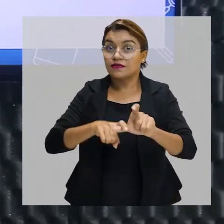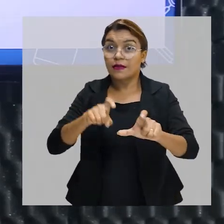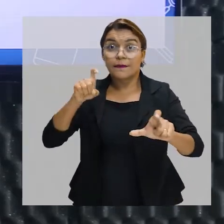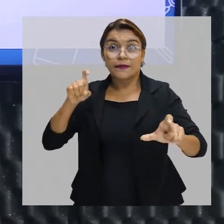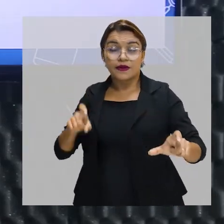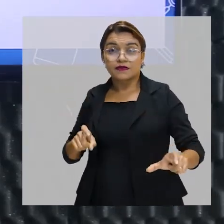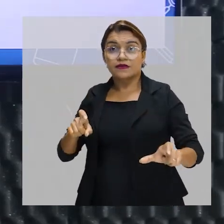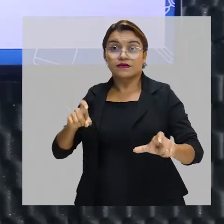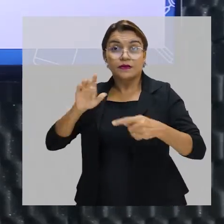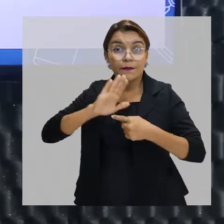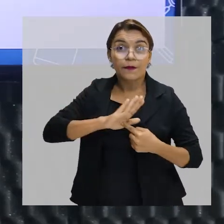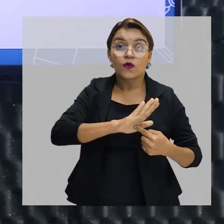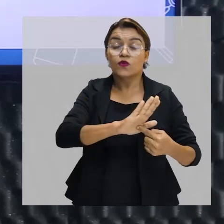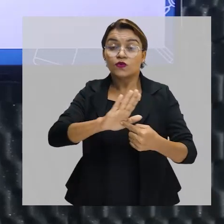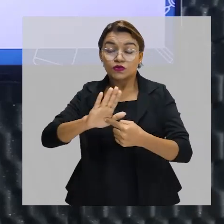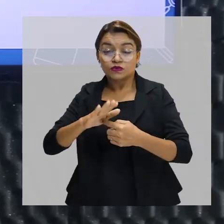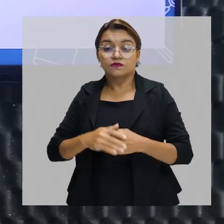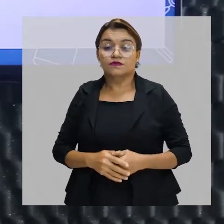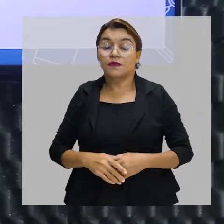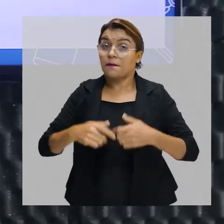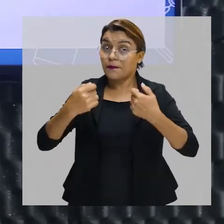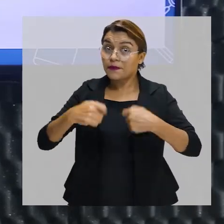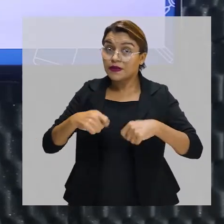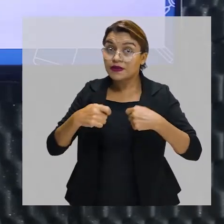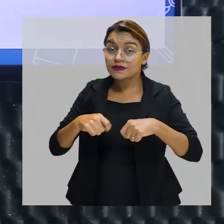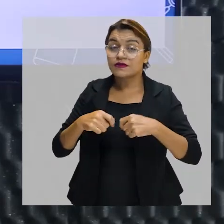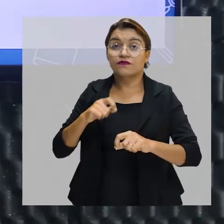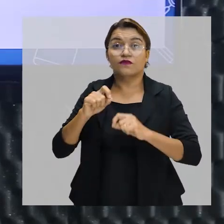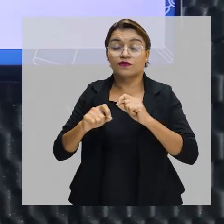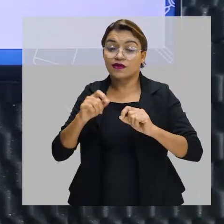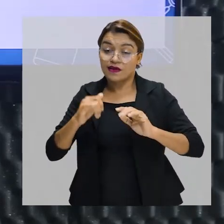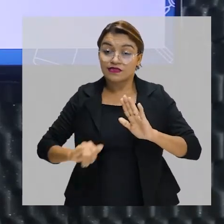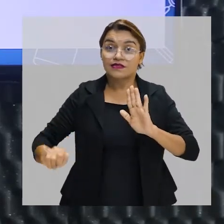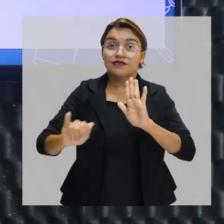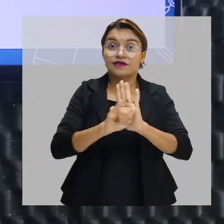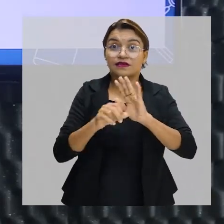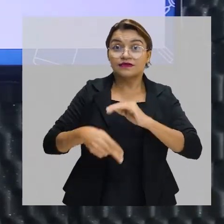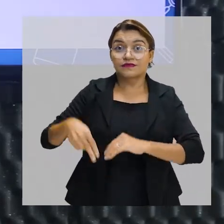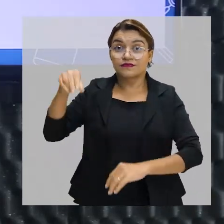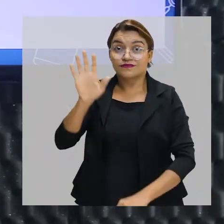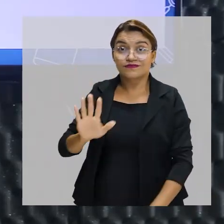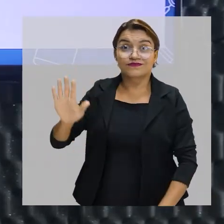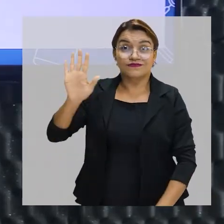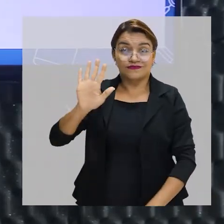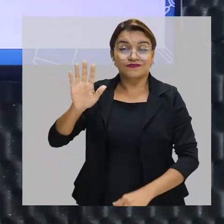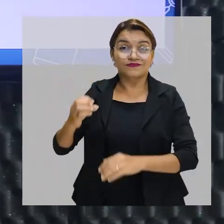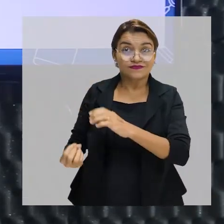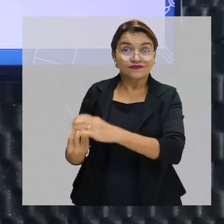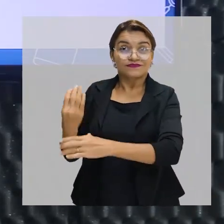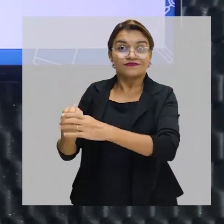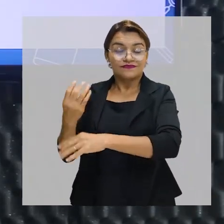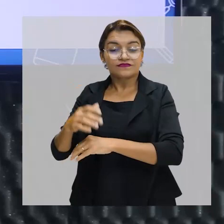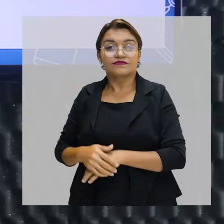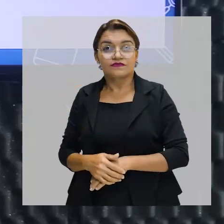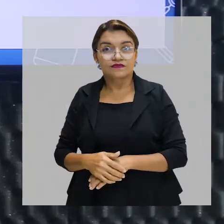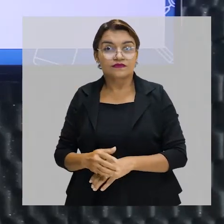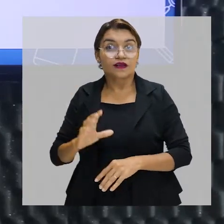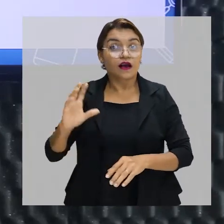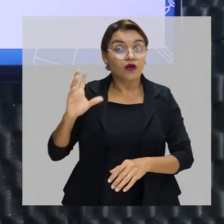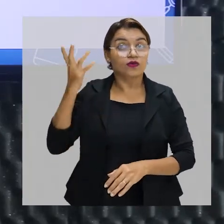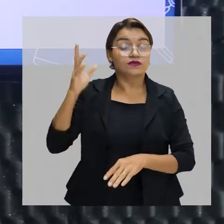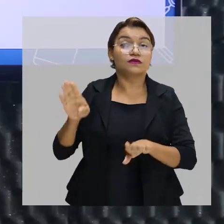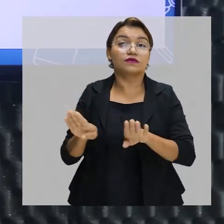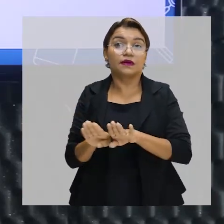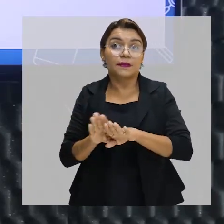rompimento e houve uma necessidade de se buscar a identidade nacional dentro das produções. Isso aconteceu também na Angola.